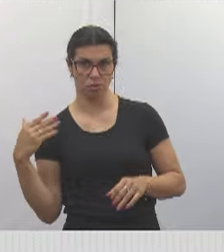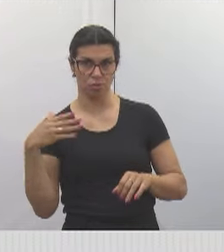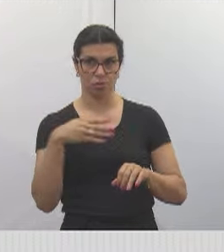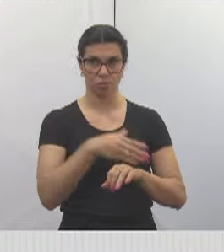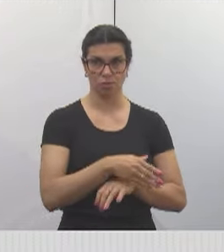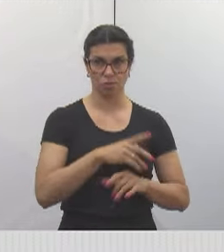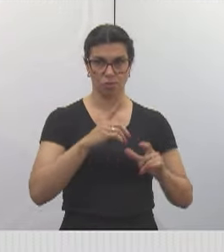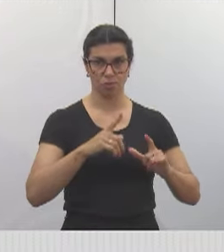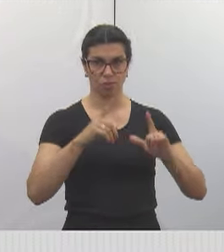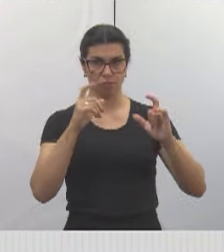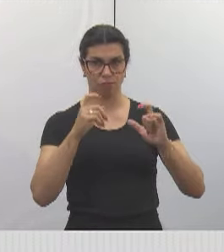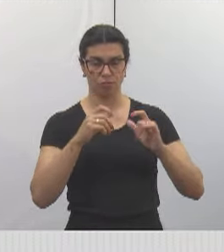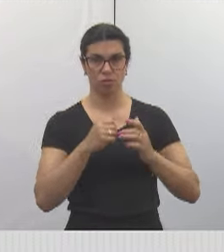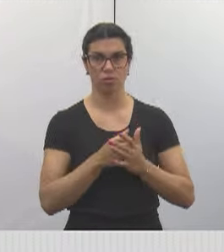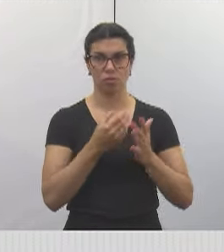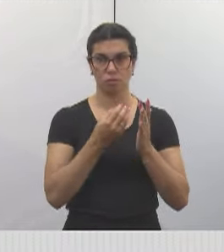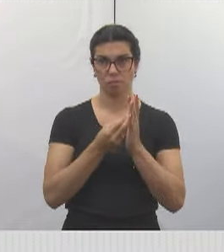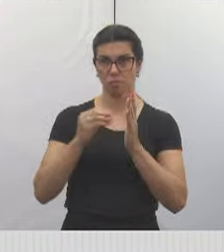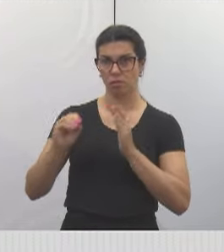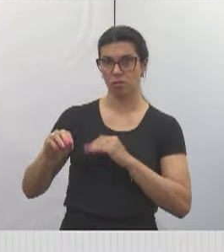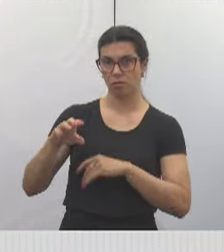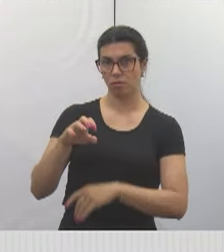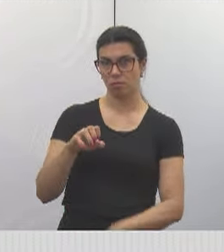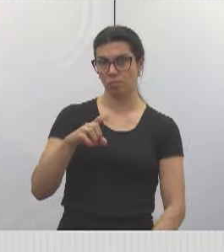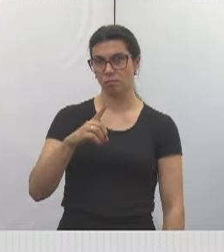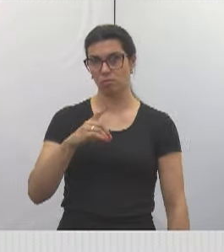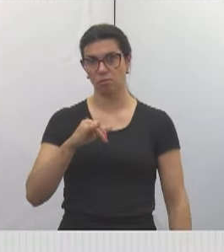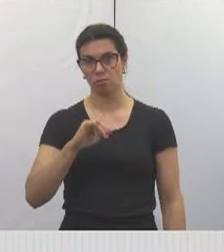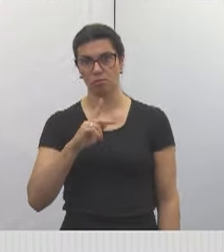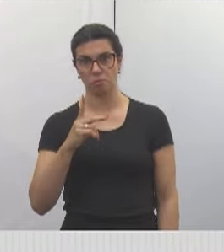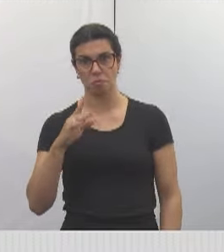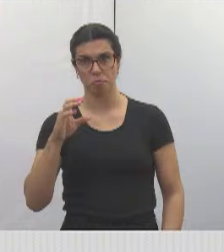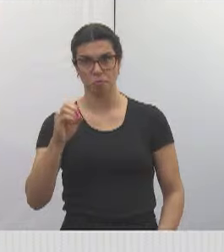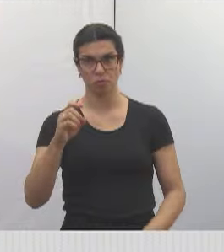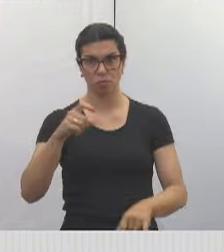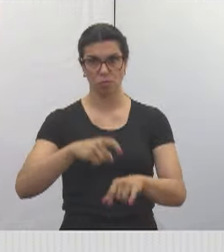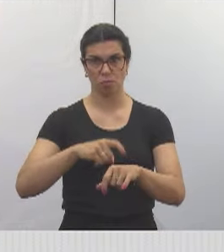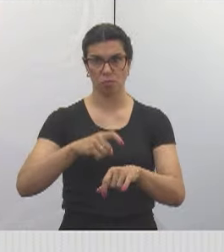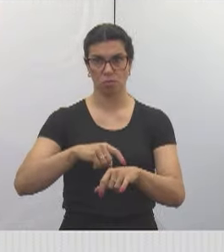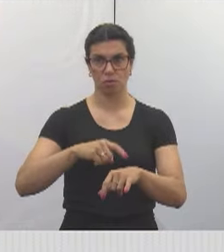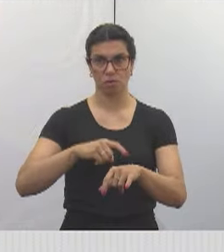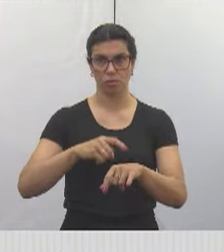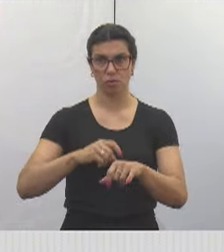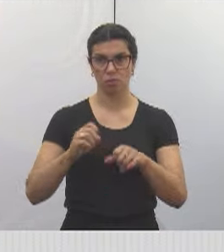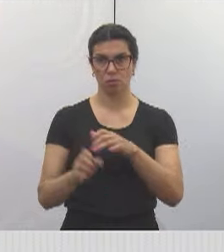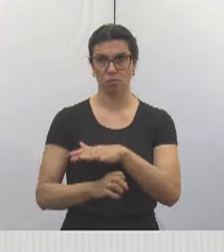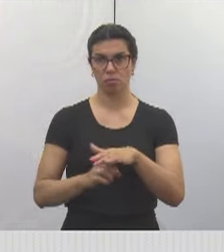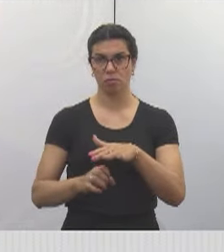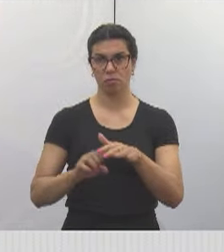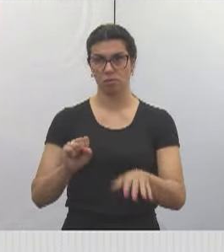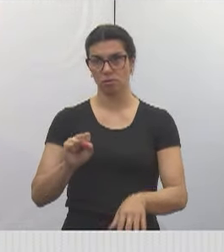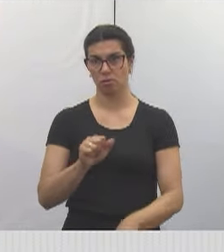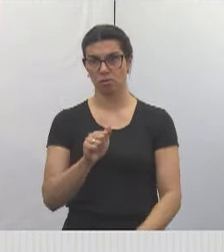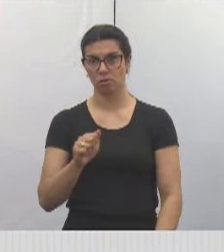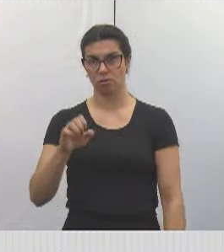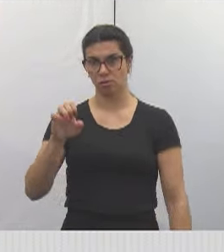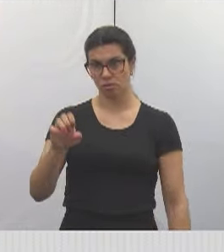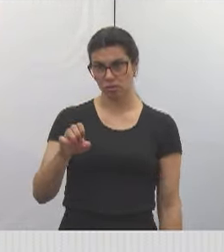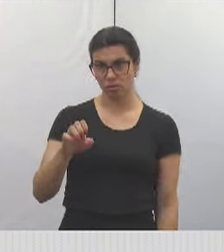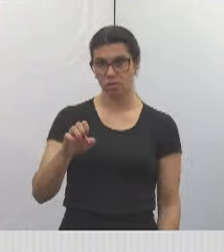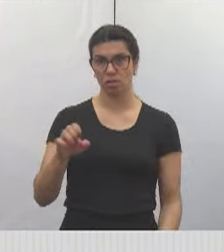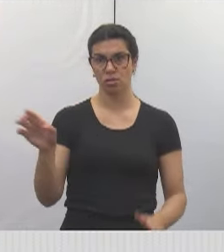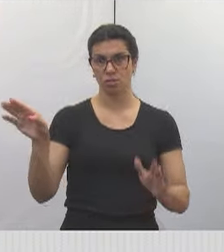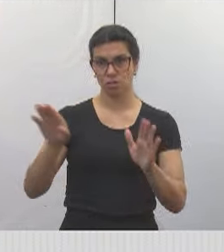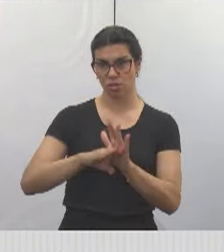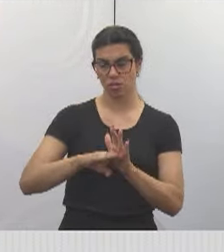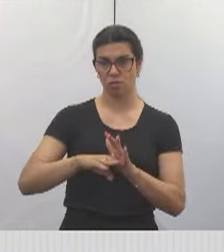lá, tirei a foto, já mandei para o Éder, e já no mesmo momento já chegou o SAI para desentupir essa rede de esgoto lá. Tinha até uma festa lá